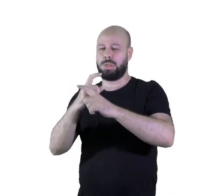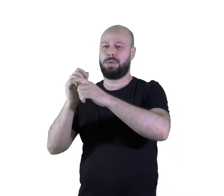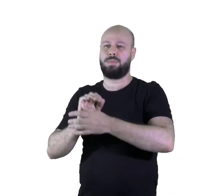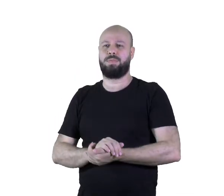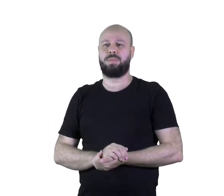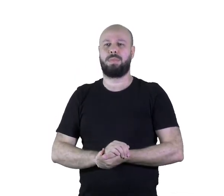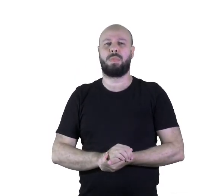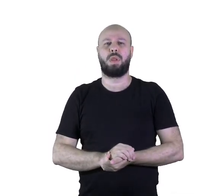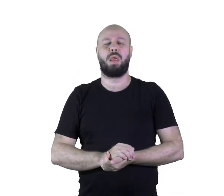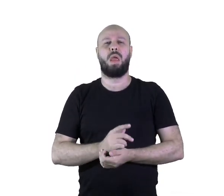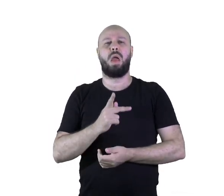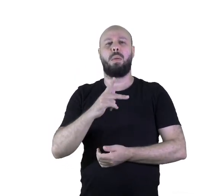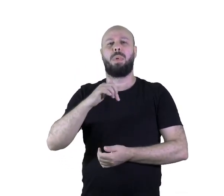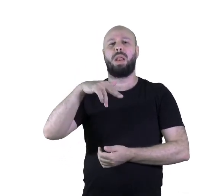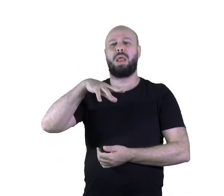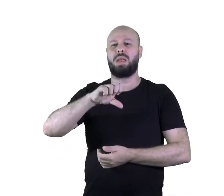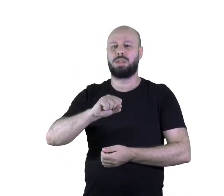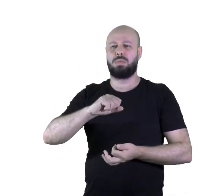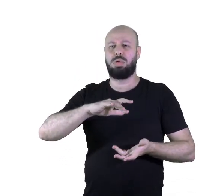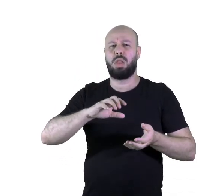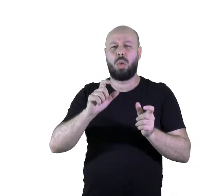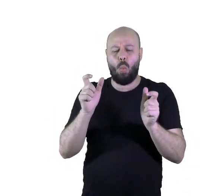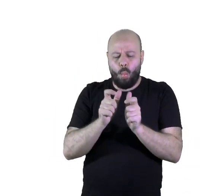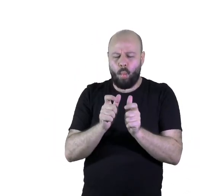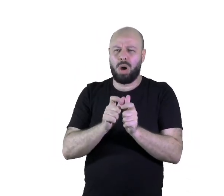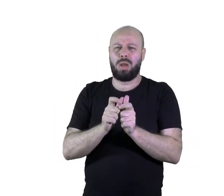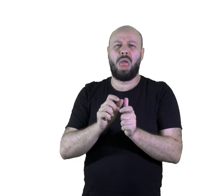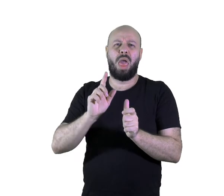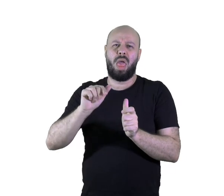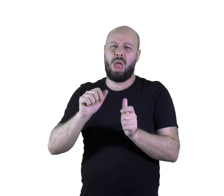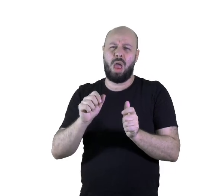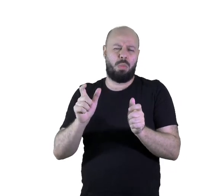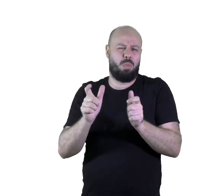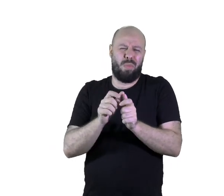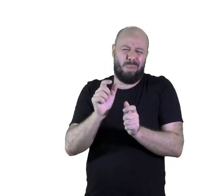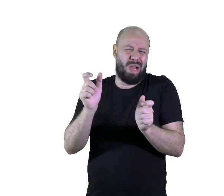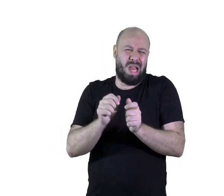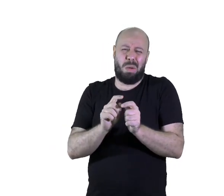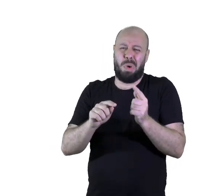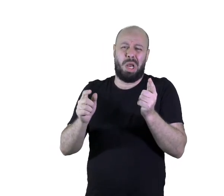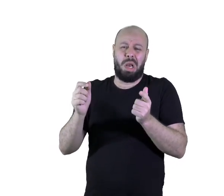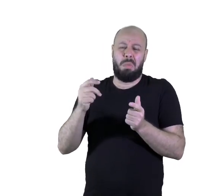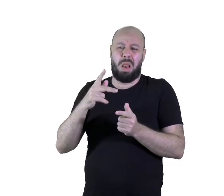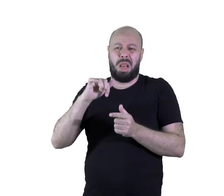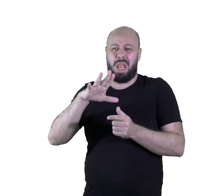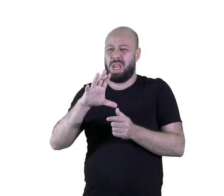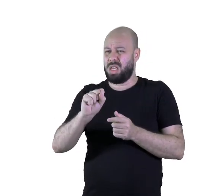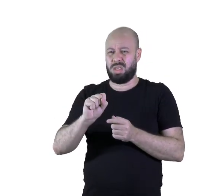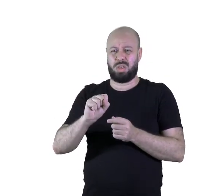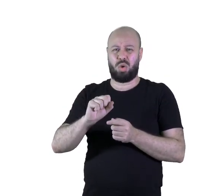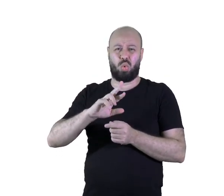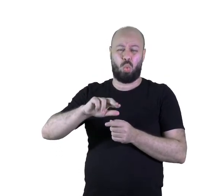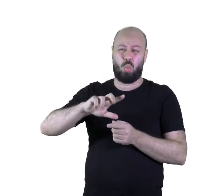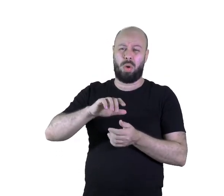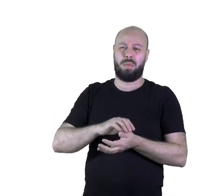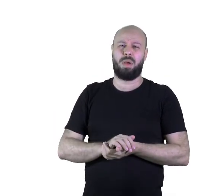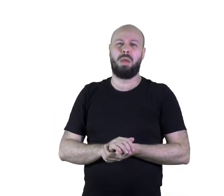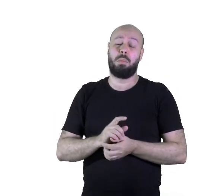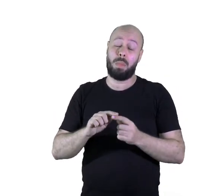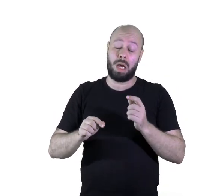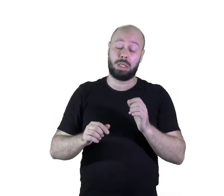são planetas que são pequenos demais para serem planetas, né? Então eles também têm algumas características parecidas com